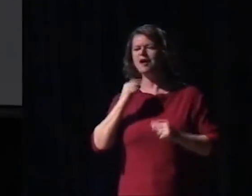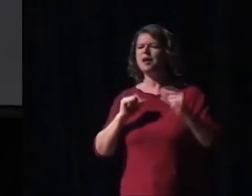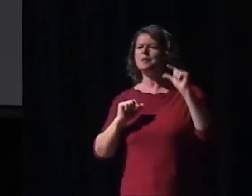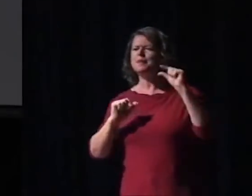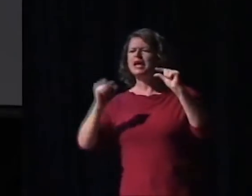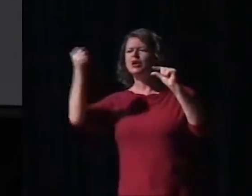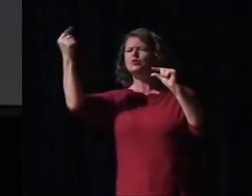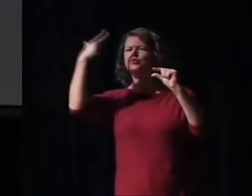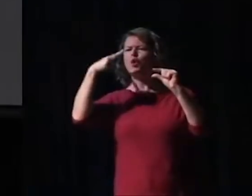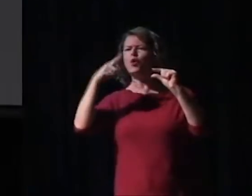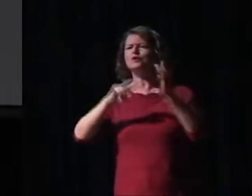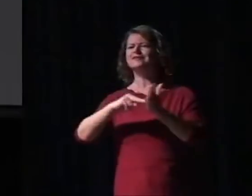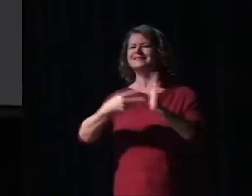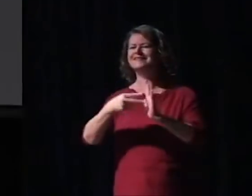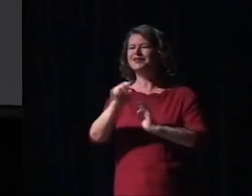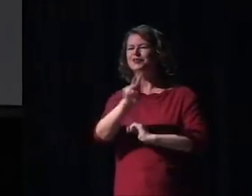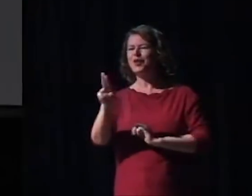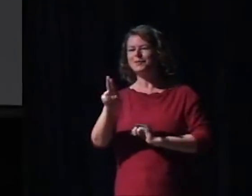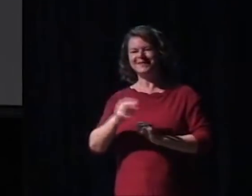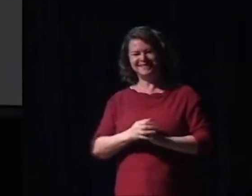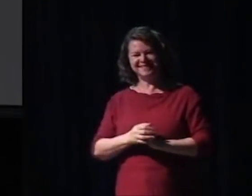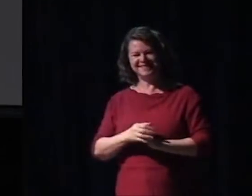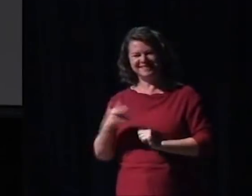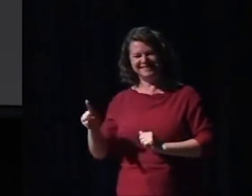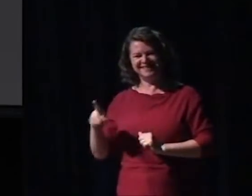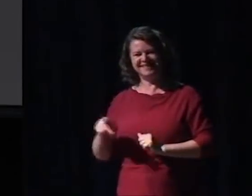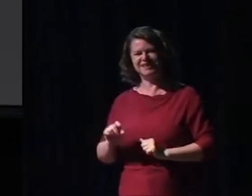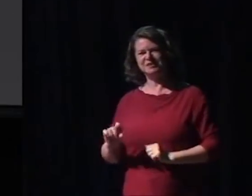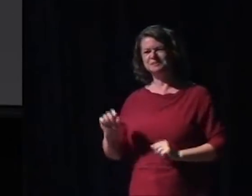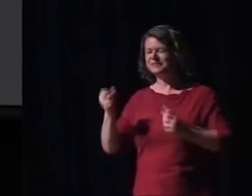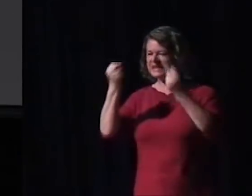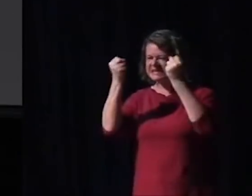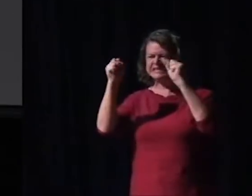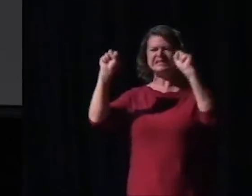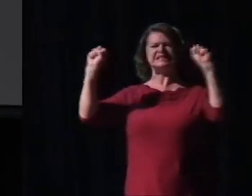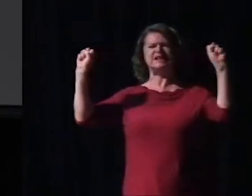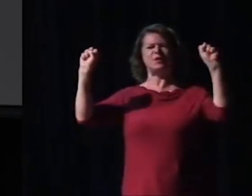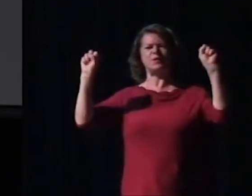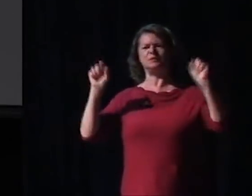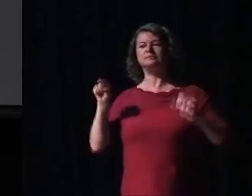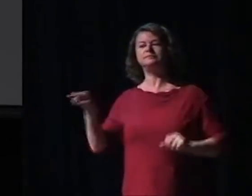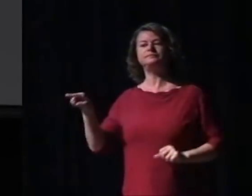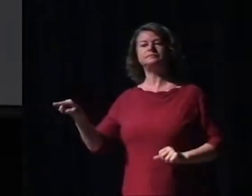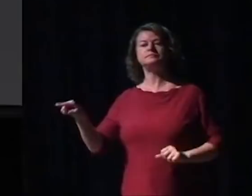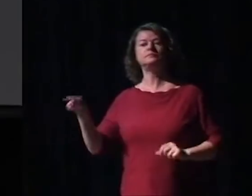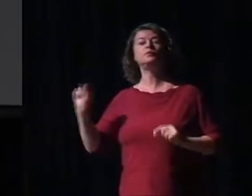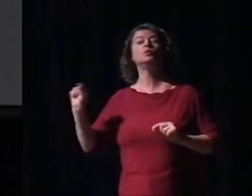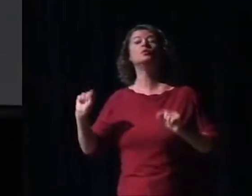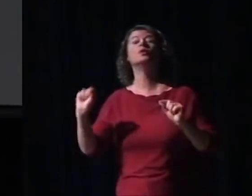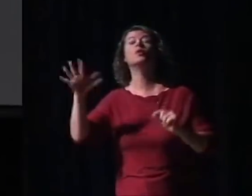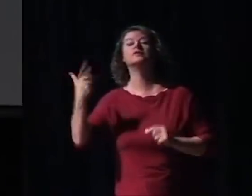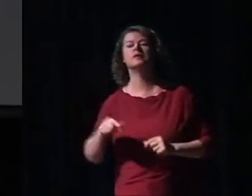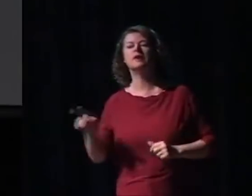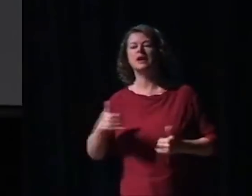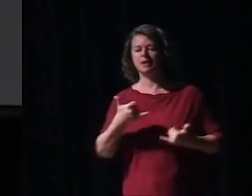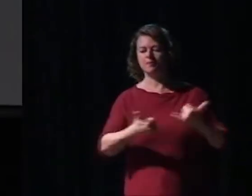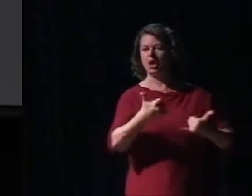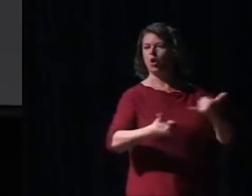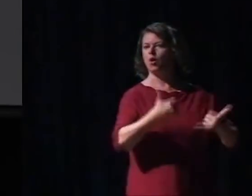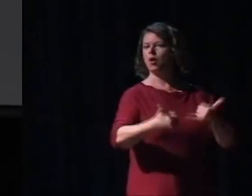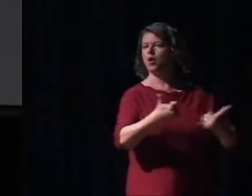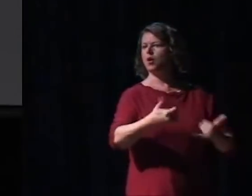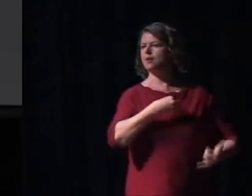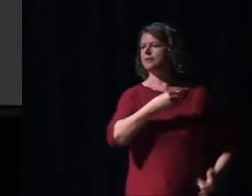Esse homem, ele brinca com uma coisa séria. A Bíblia diz para a gente, Romanos 6:23, que o salário do